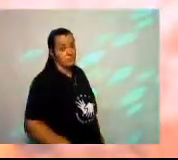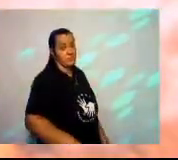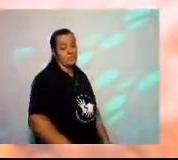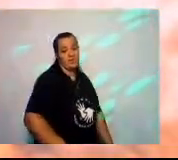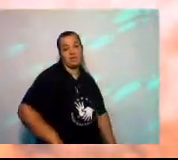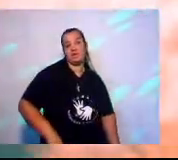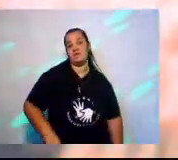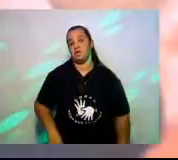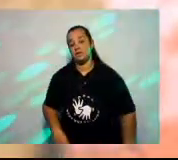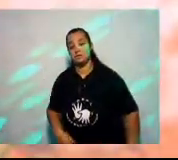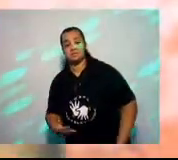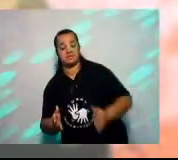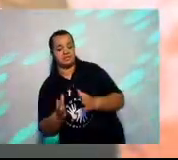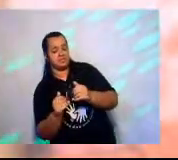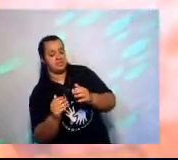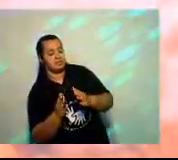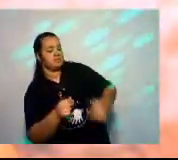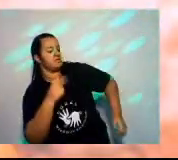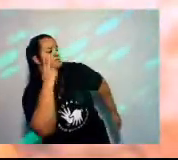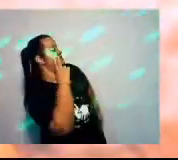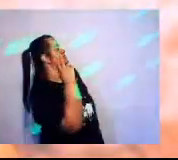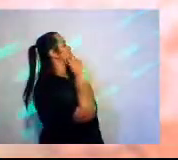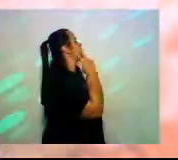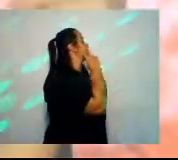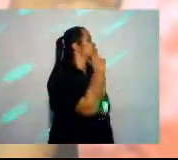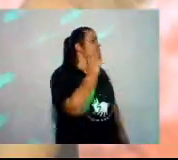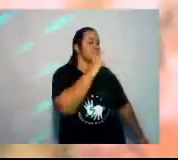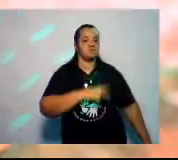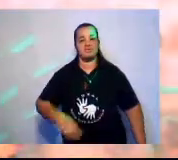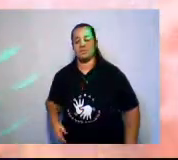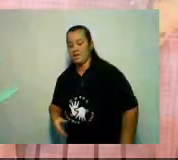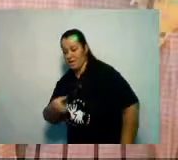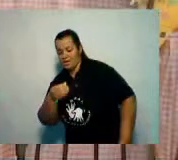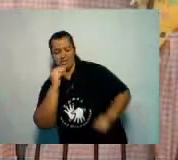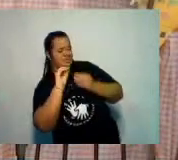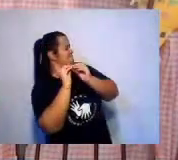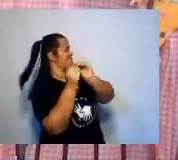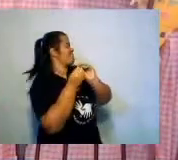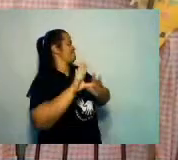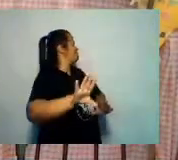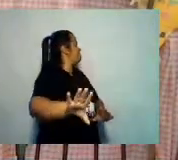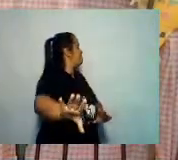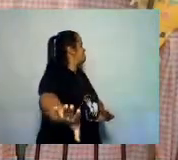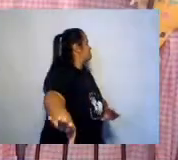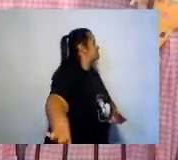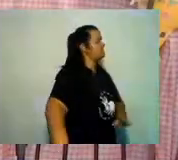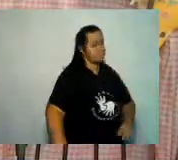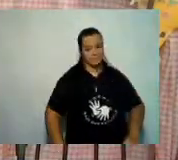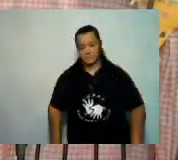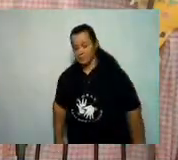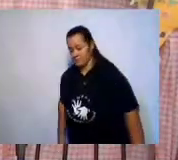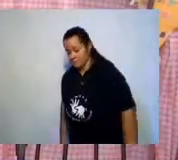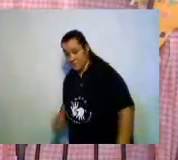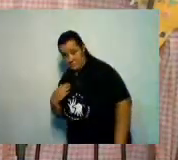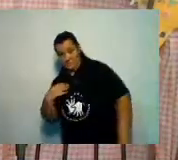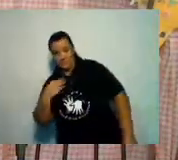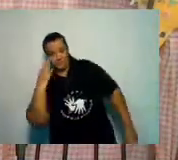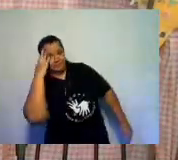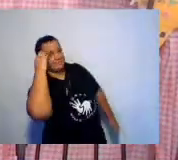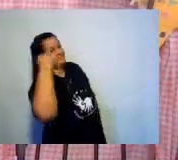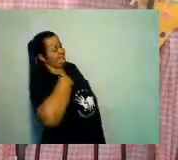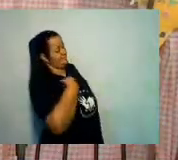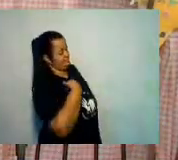E vamos pular a parte que eu peço aquele vinho do bom. A taça não merece tirar seu